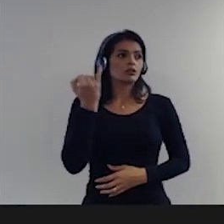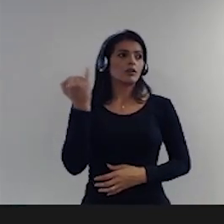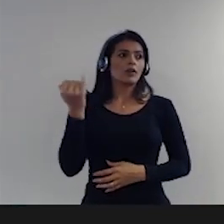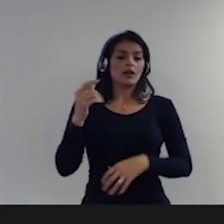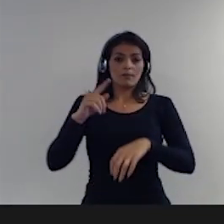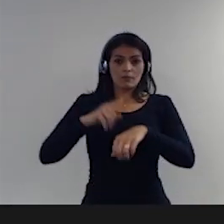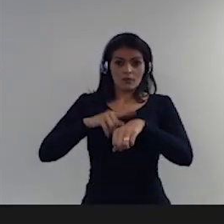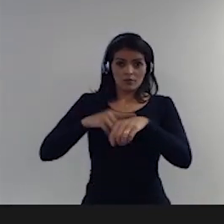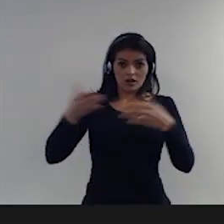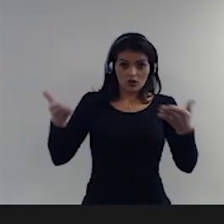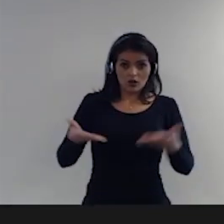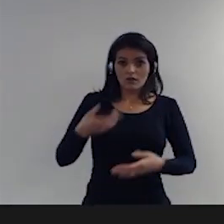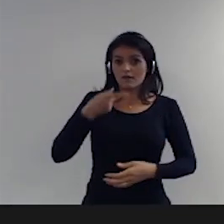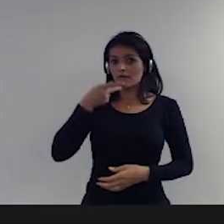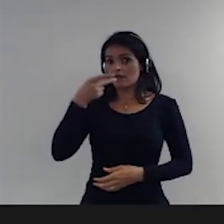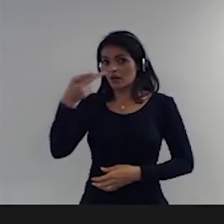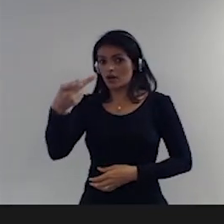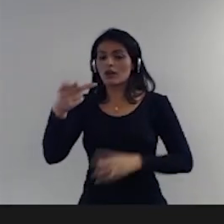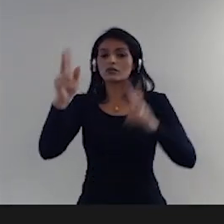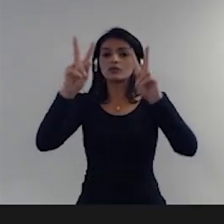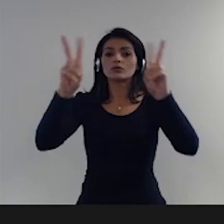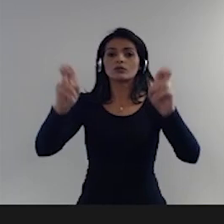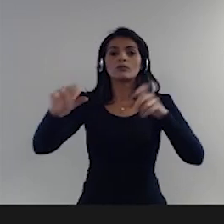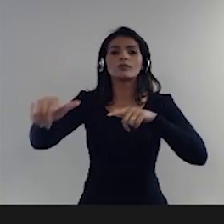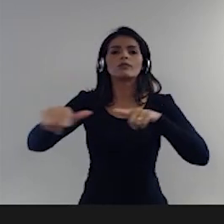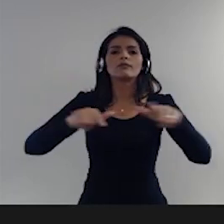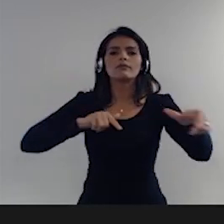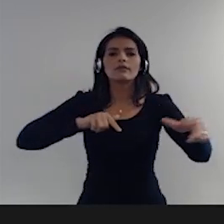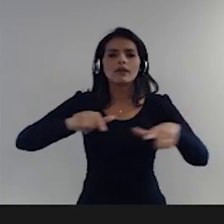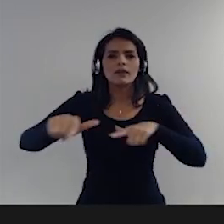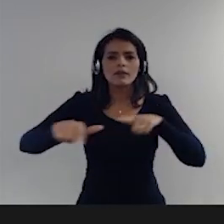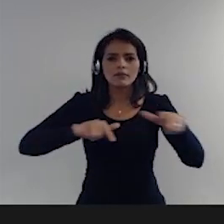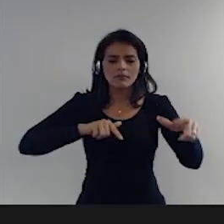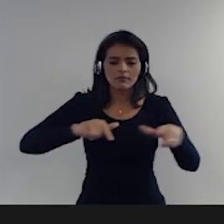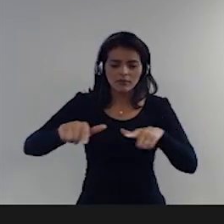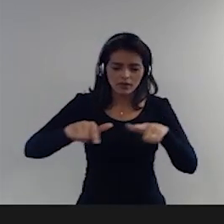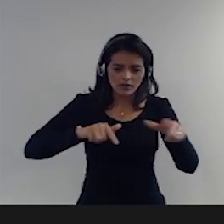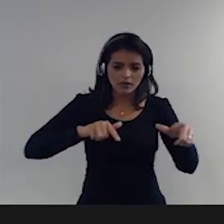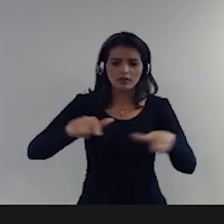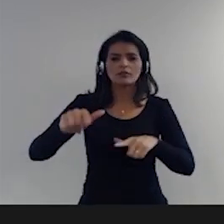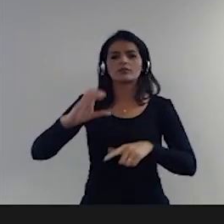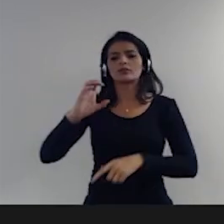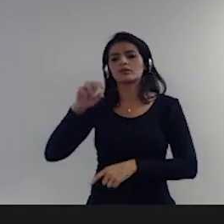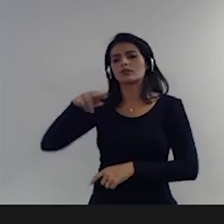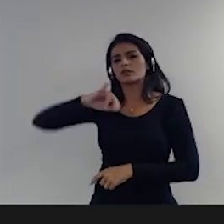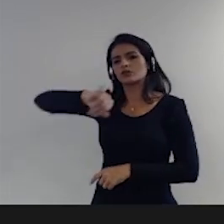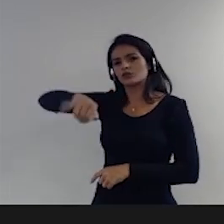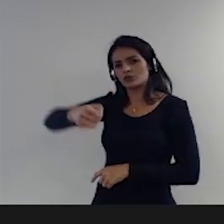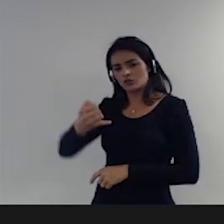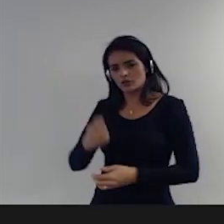falar dos trabalhos que têm sido executados pelo CNJ.